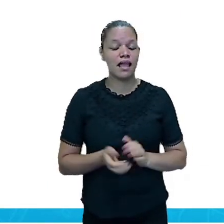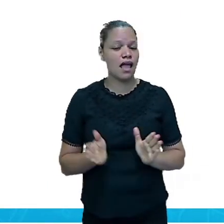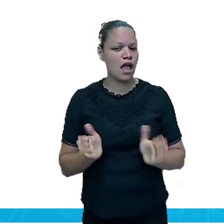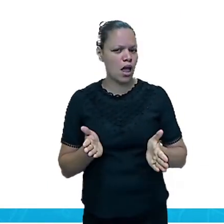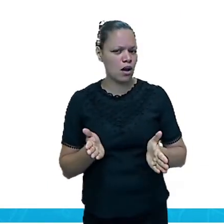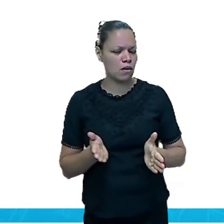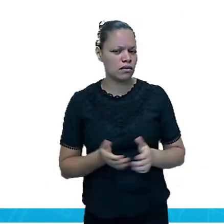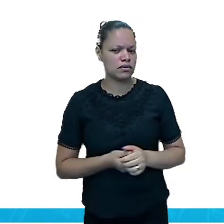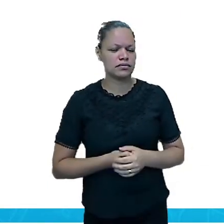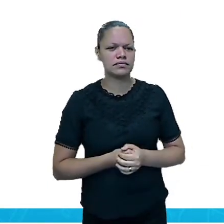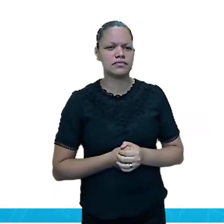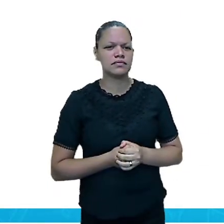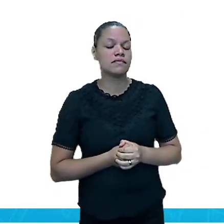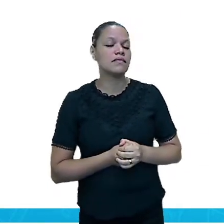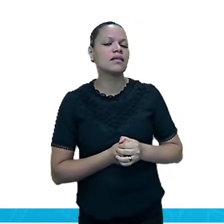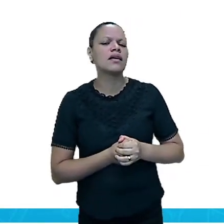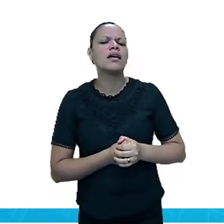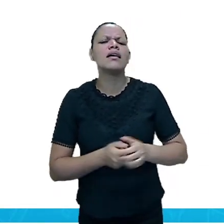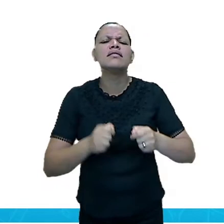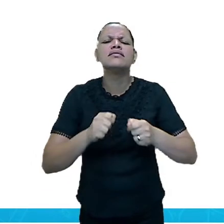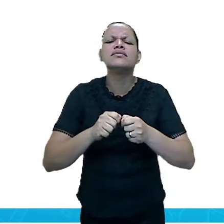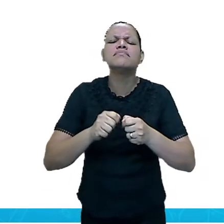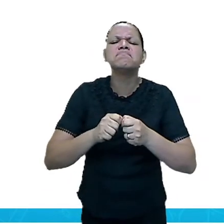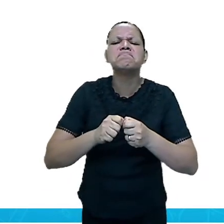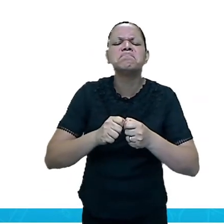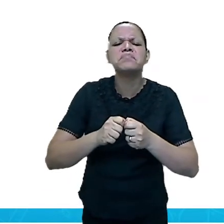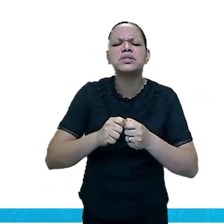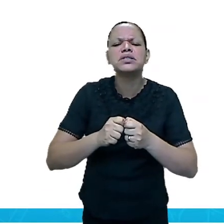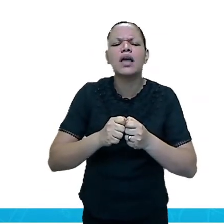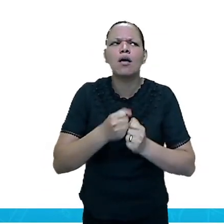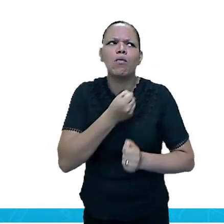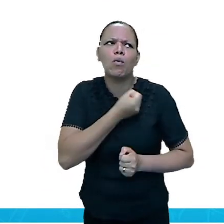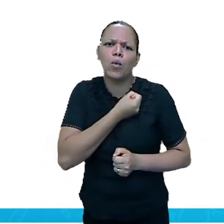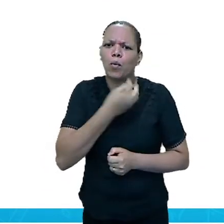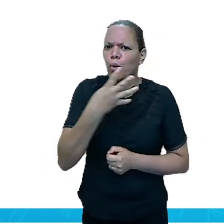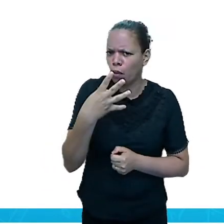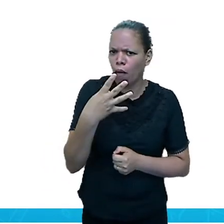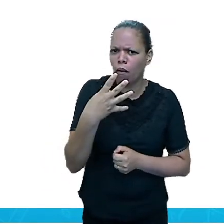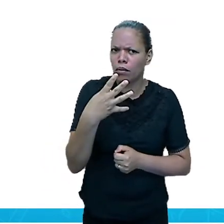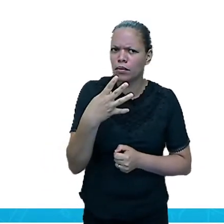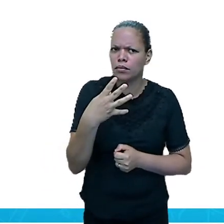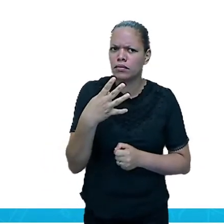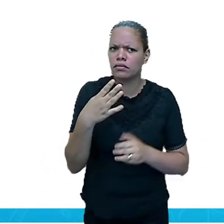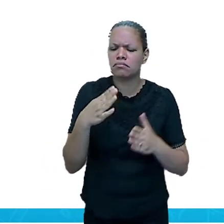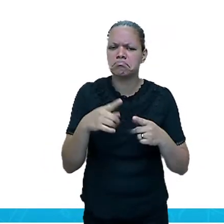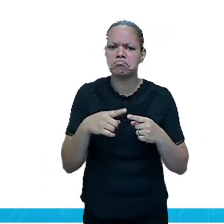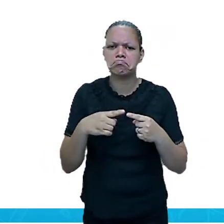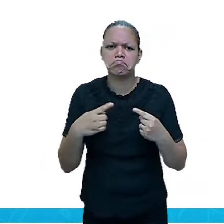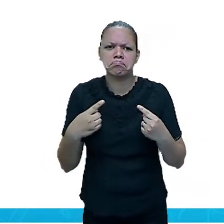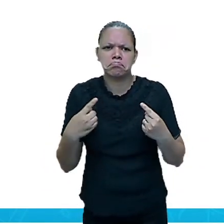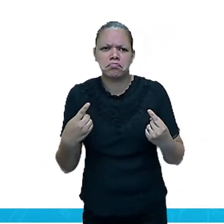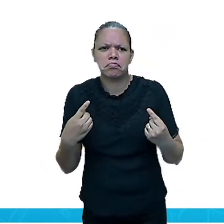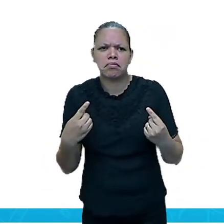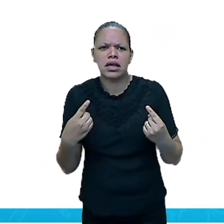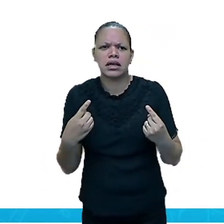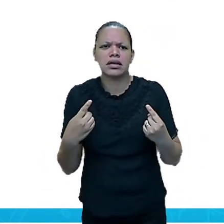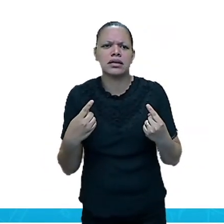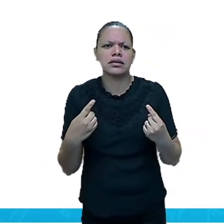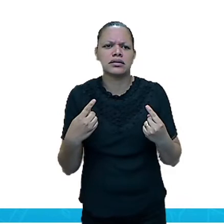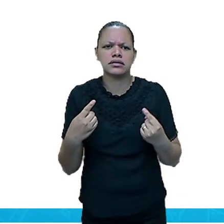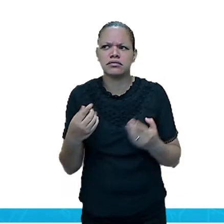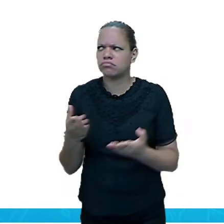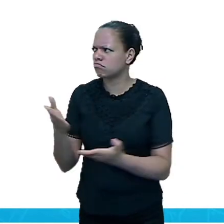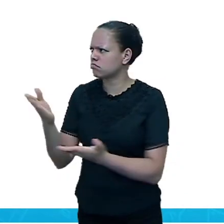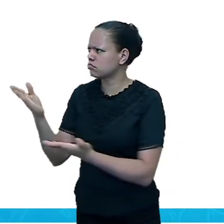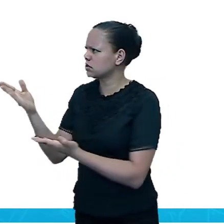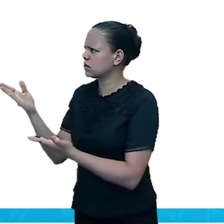qual que é a ideia? É o 5 menos 1, 4. O número 9 seria